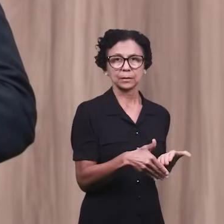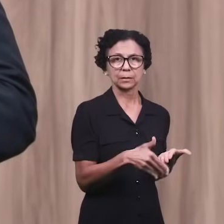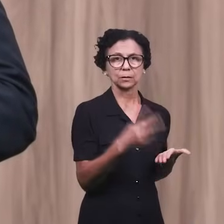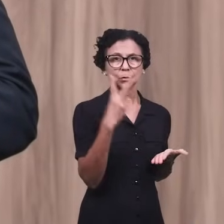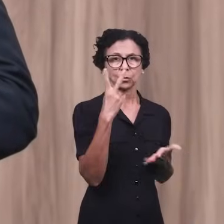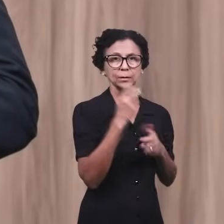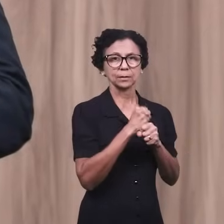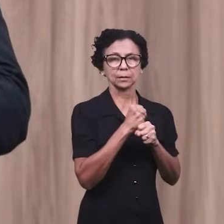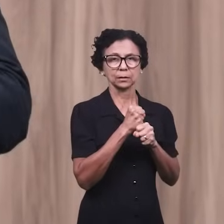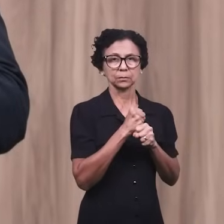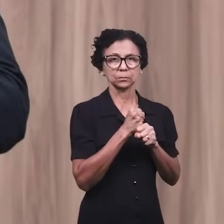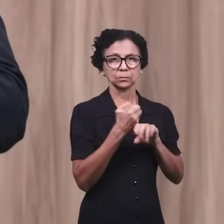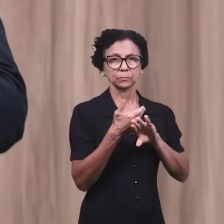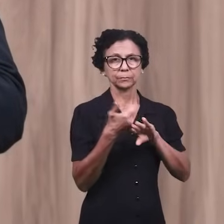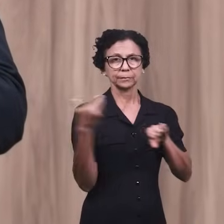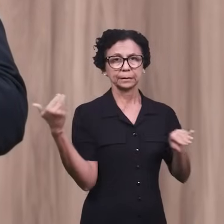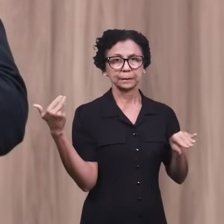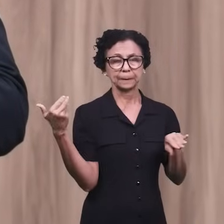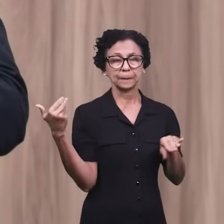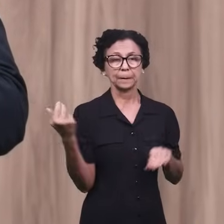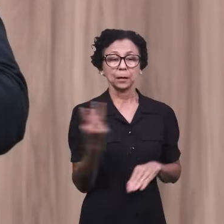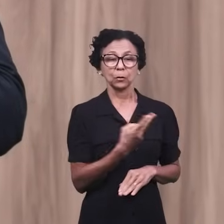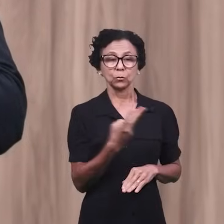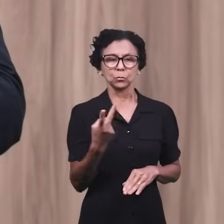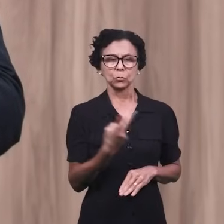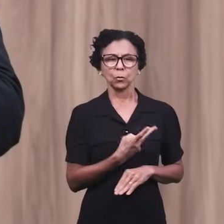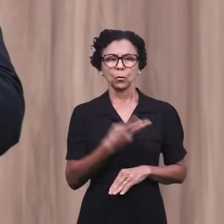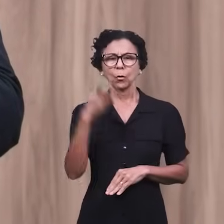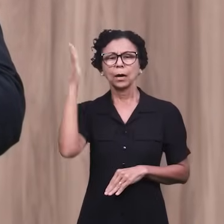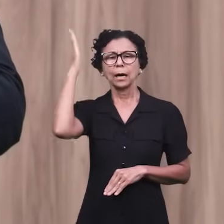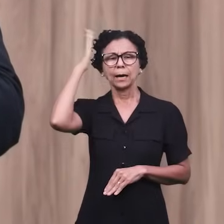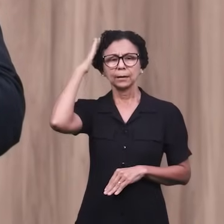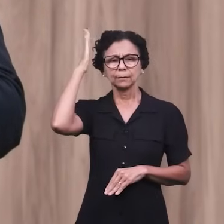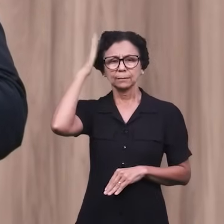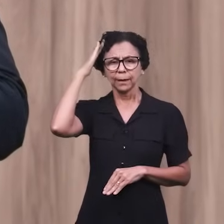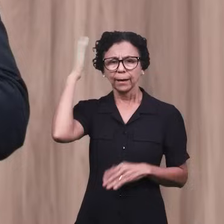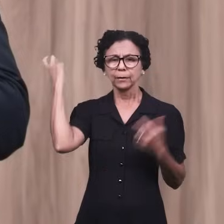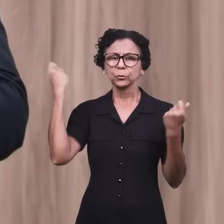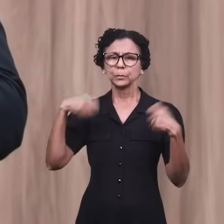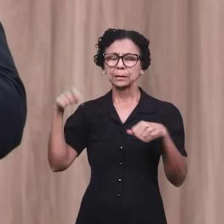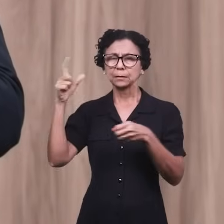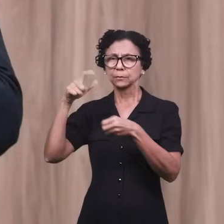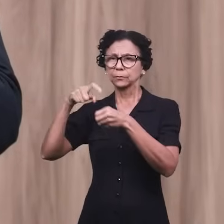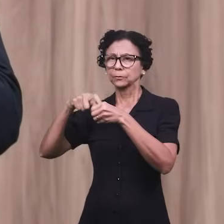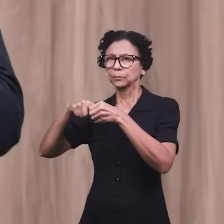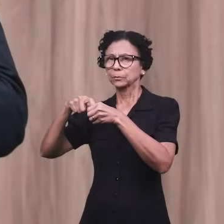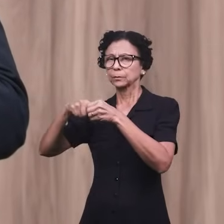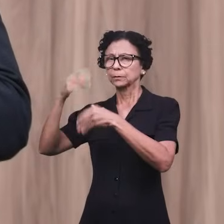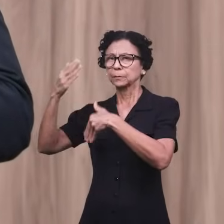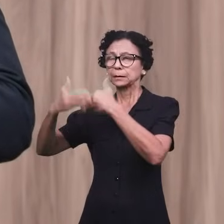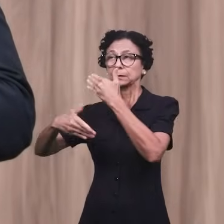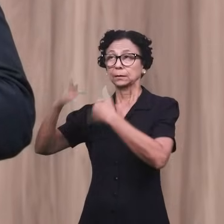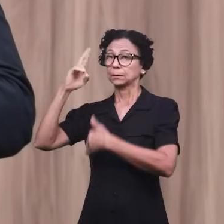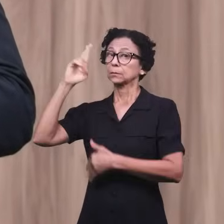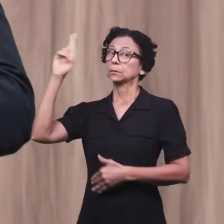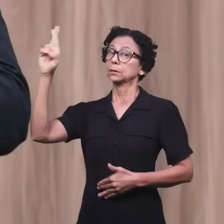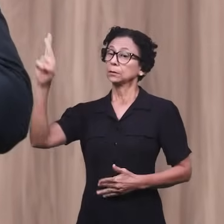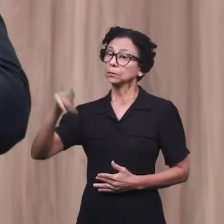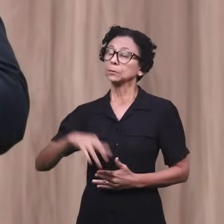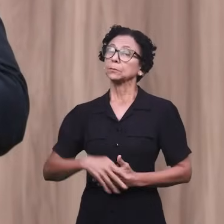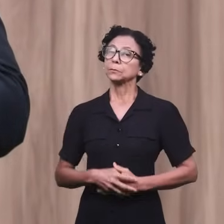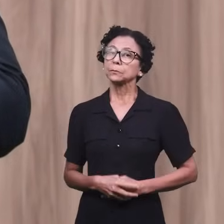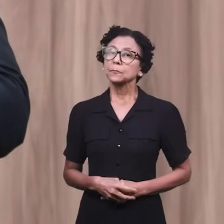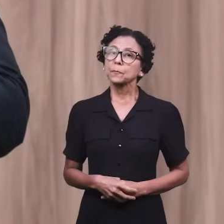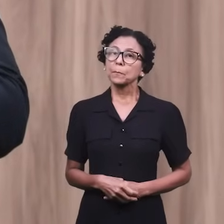2 anos. Eles estão cientes que necessitam voltar para a presença do Senhor,